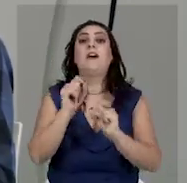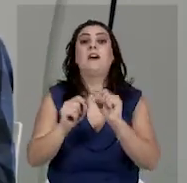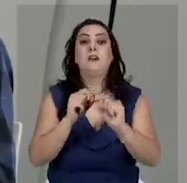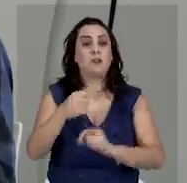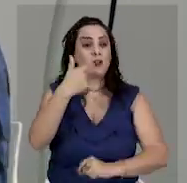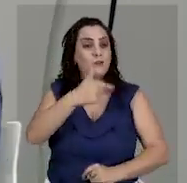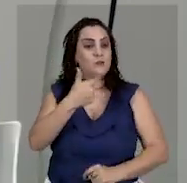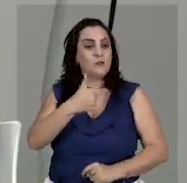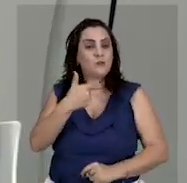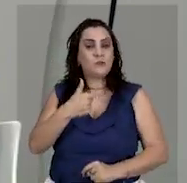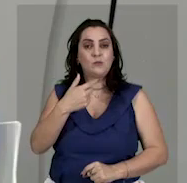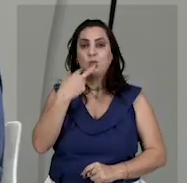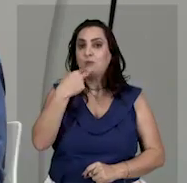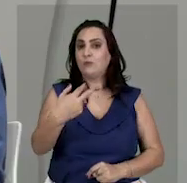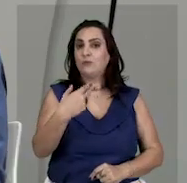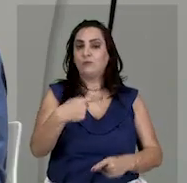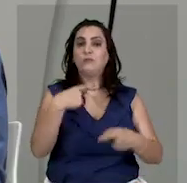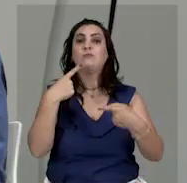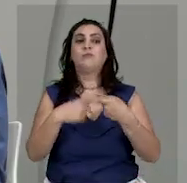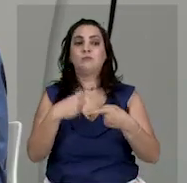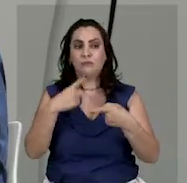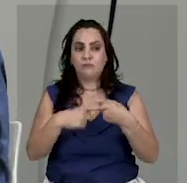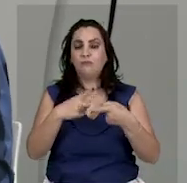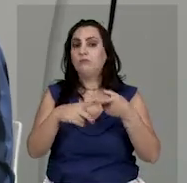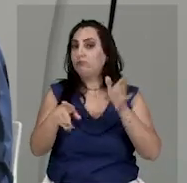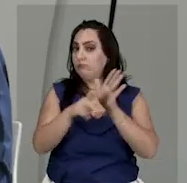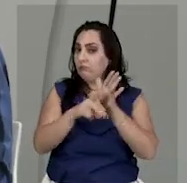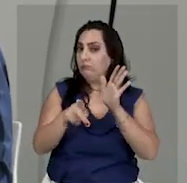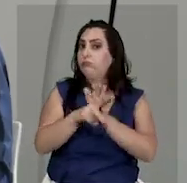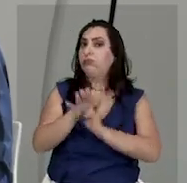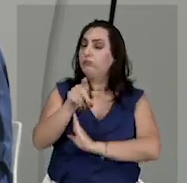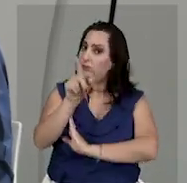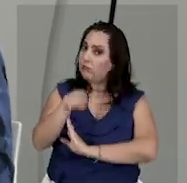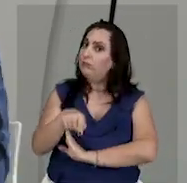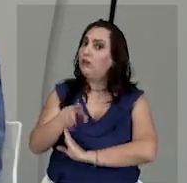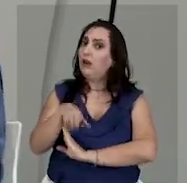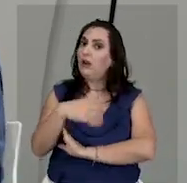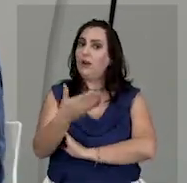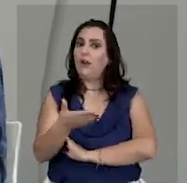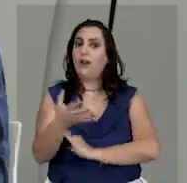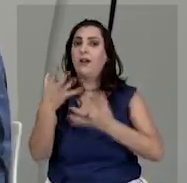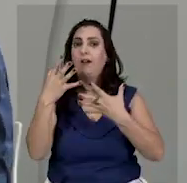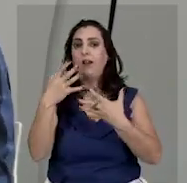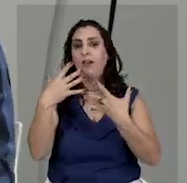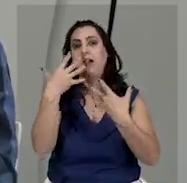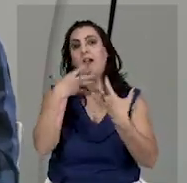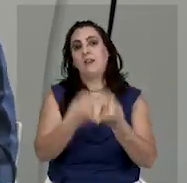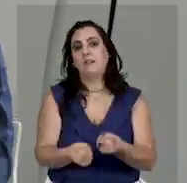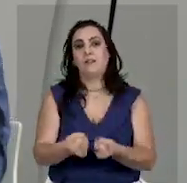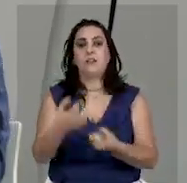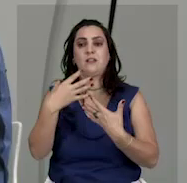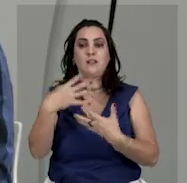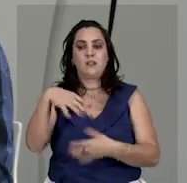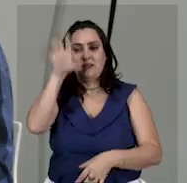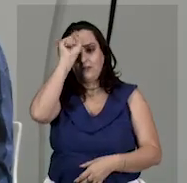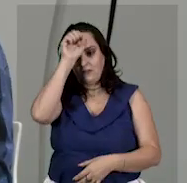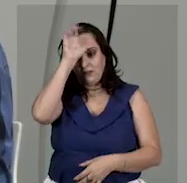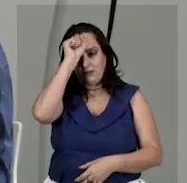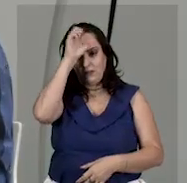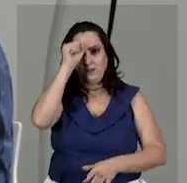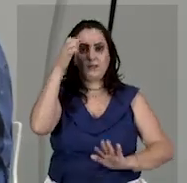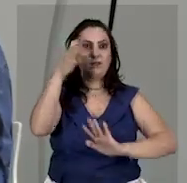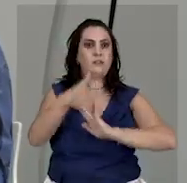como português, sabendo que aquela escola tem como primeira língua a língua de sinais. Então, o professor ele vai dar aula em língua de